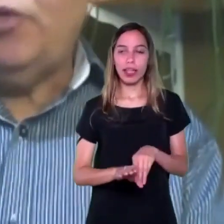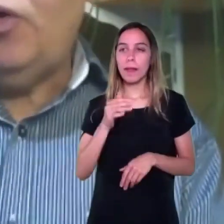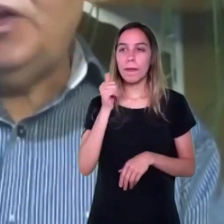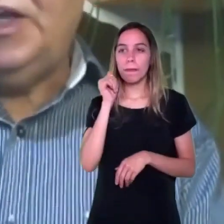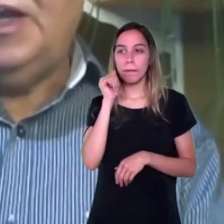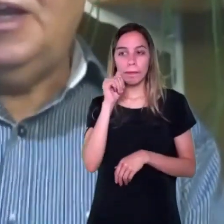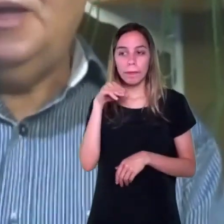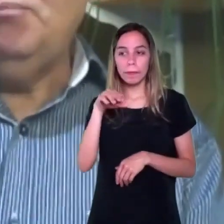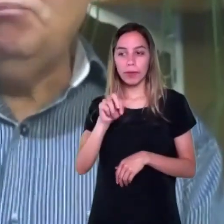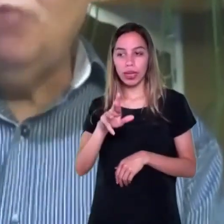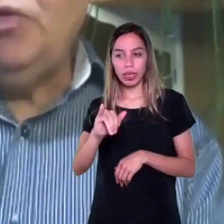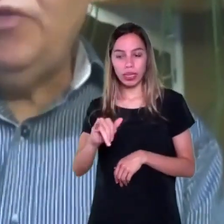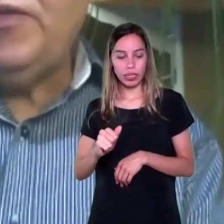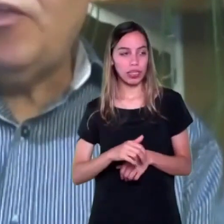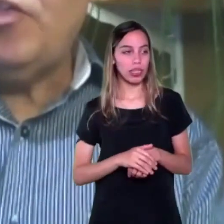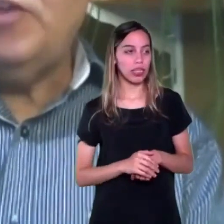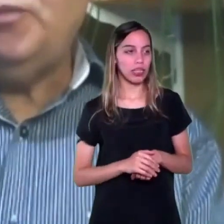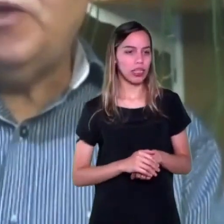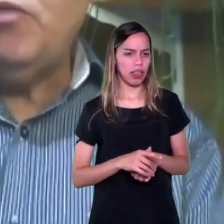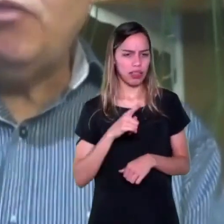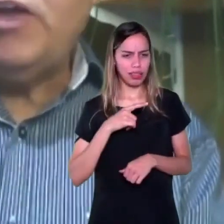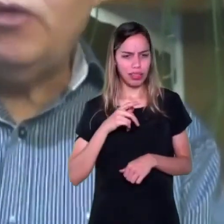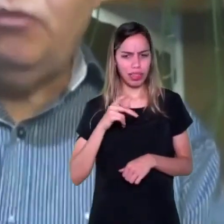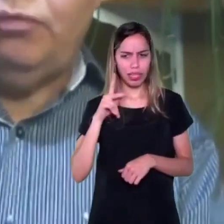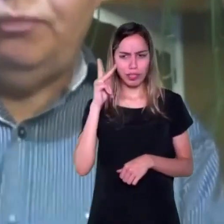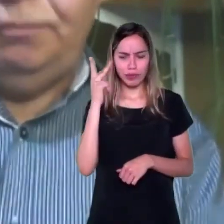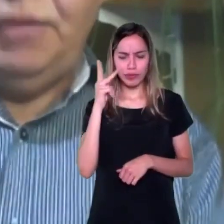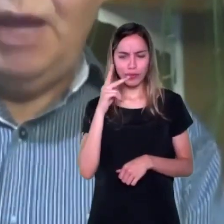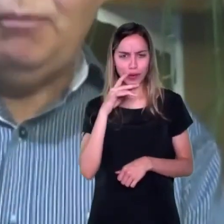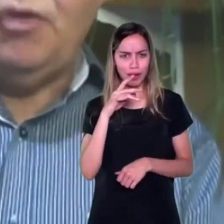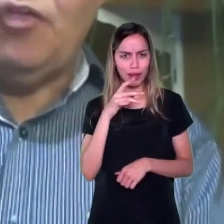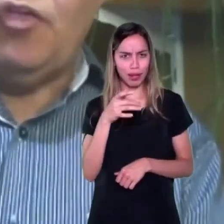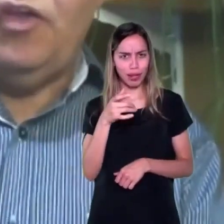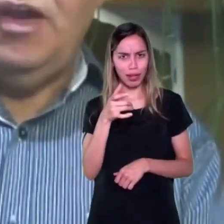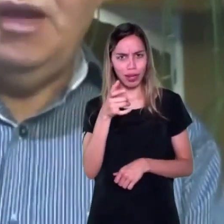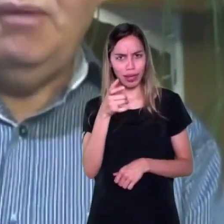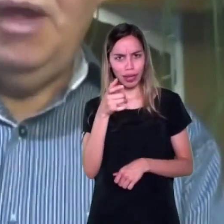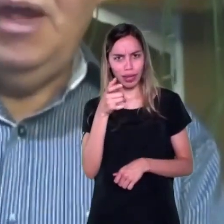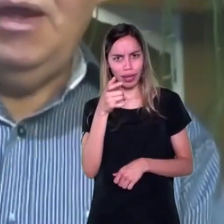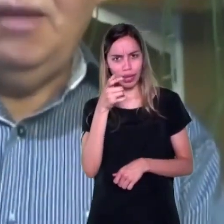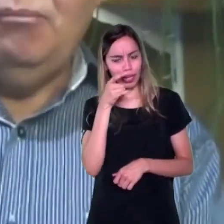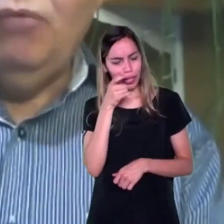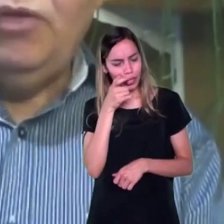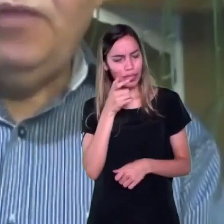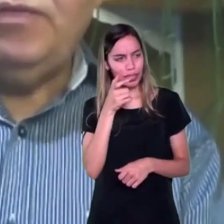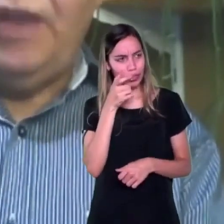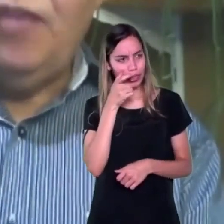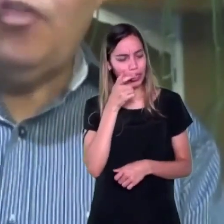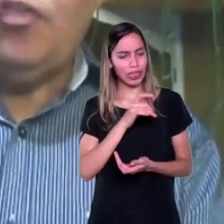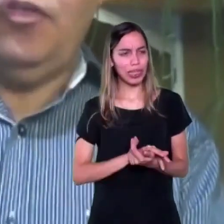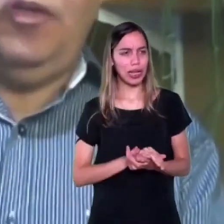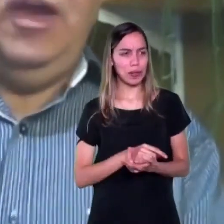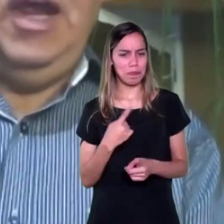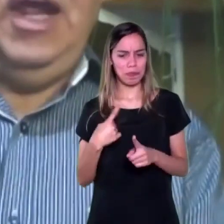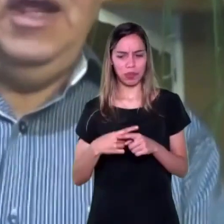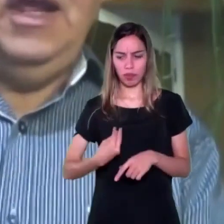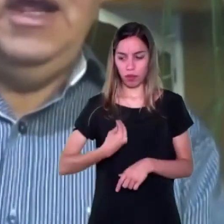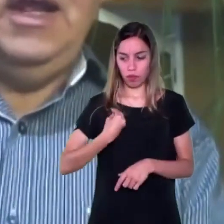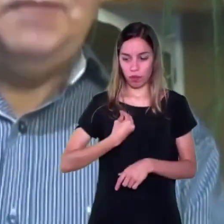uma história muito interessante, porque viveram em épocas assim, muito